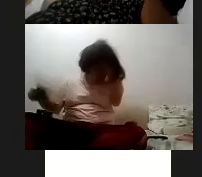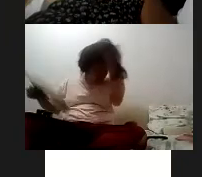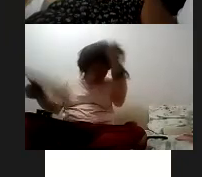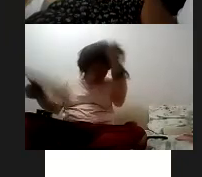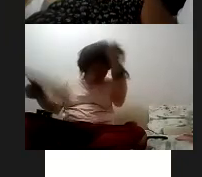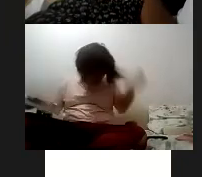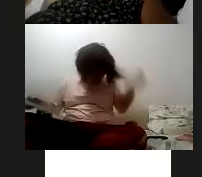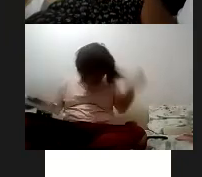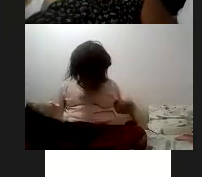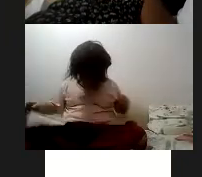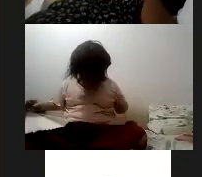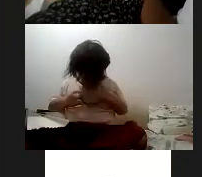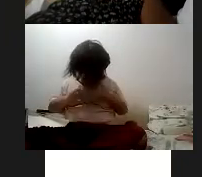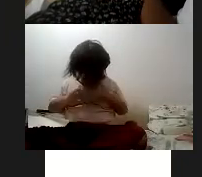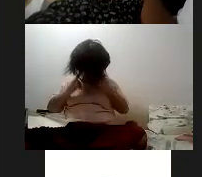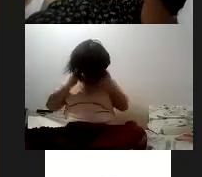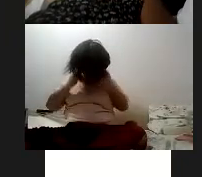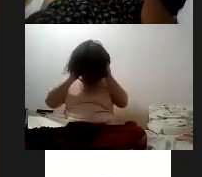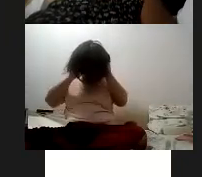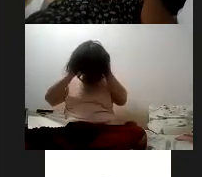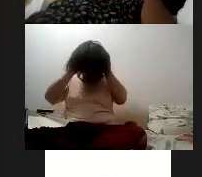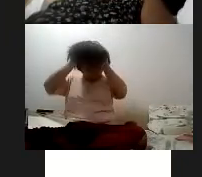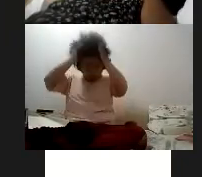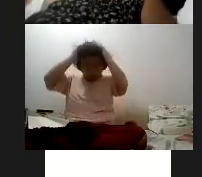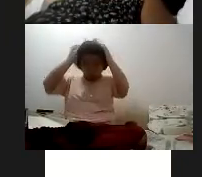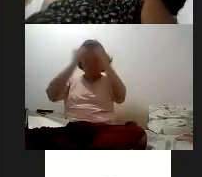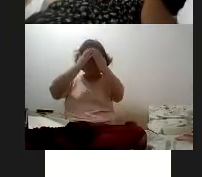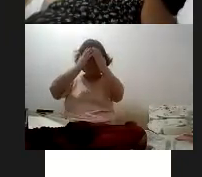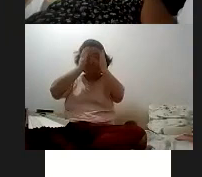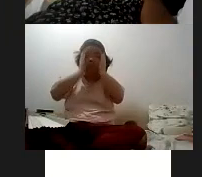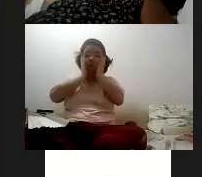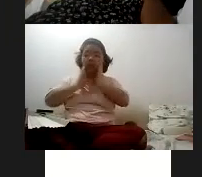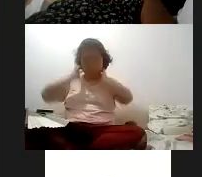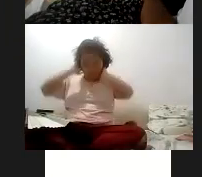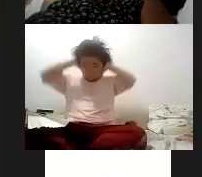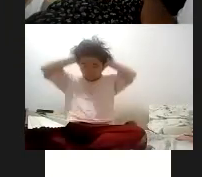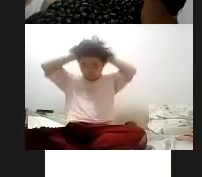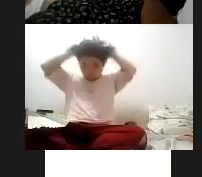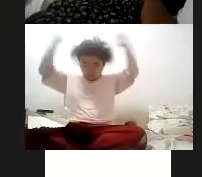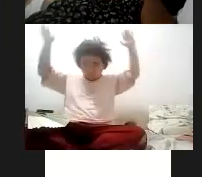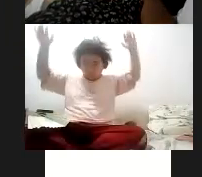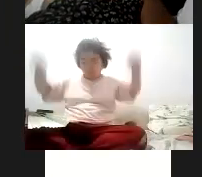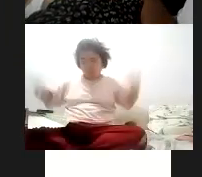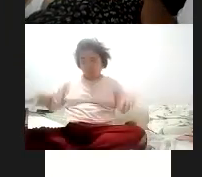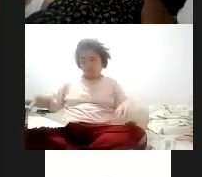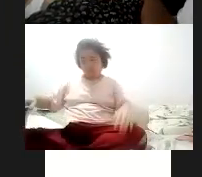uma questão que não é previsível, inclusive. Seja uma deficiência congênita, uma